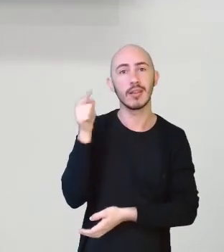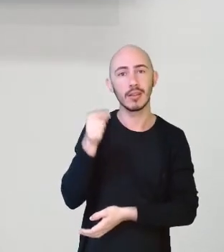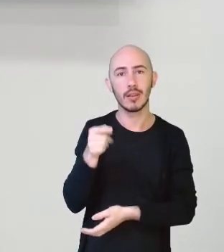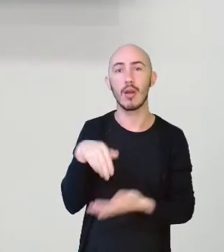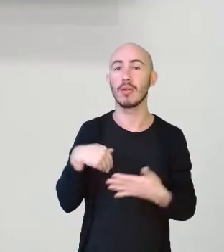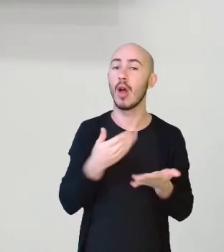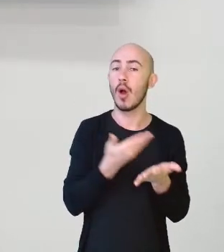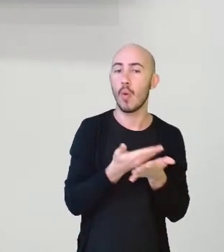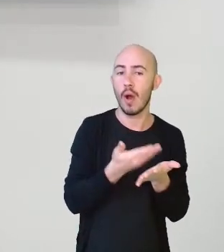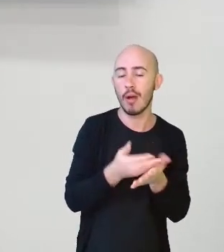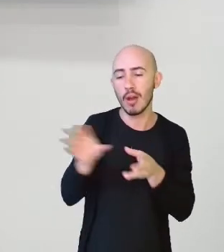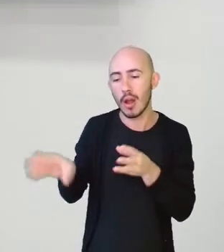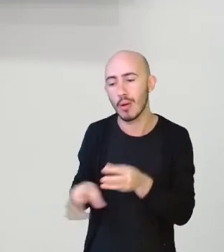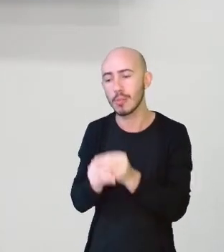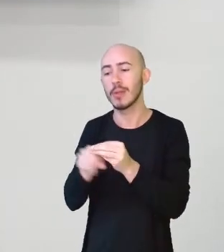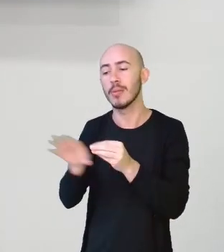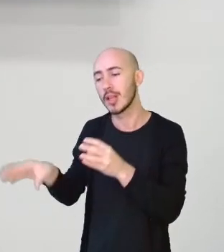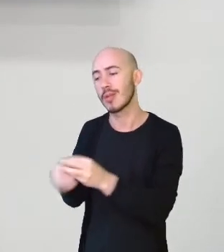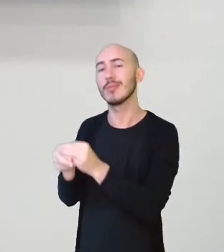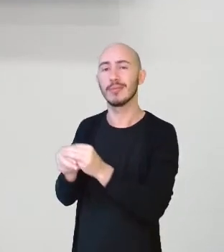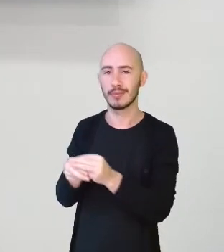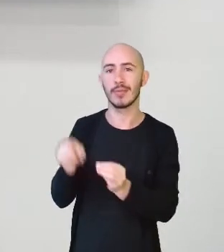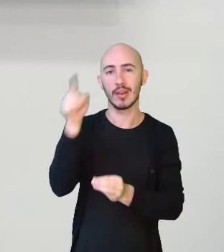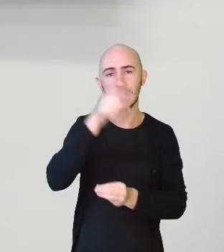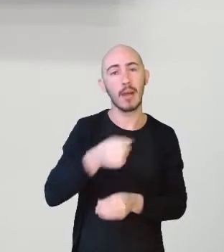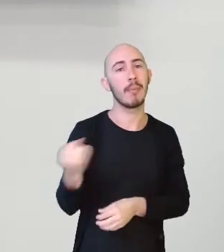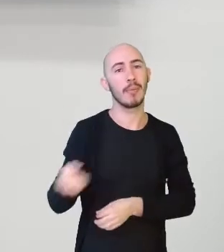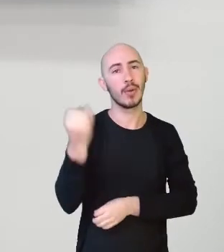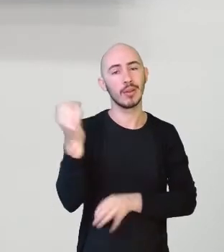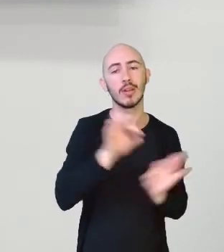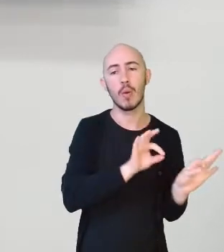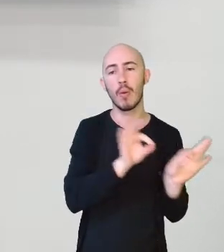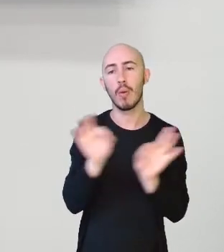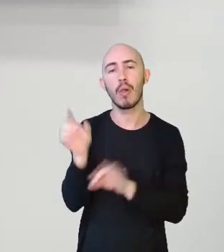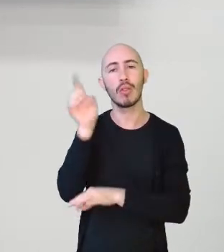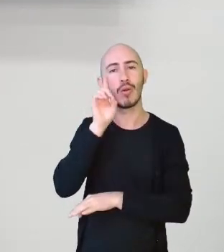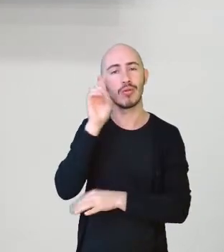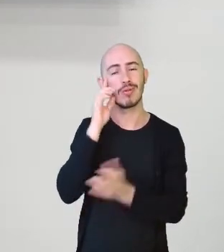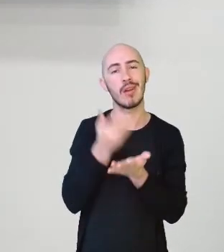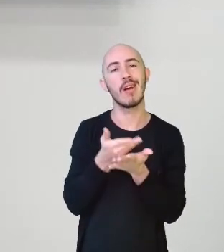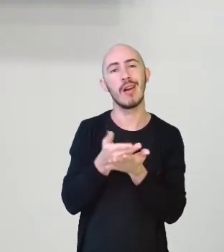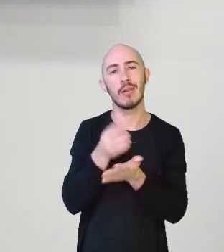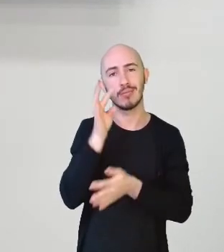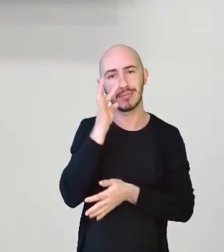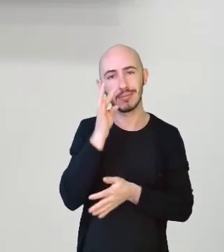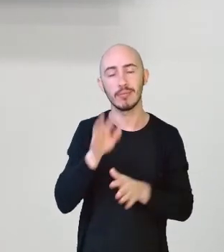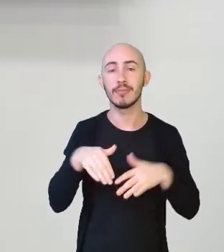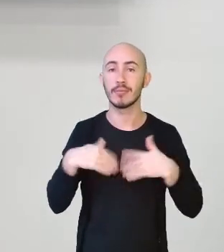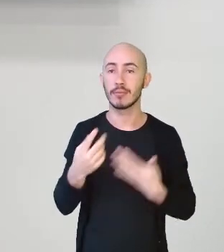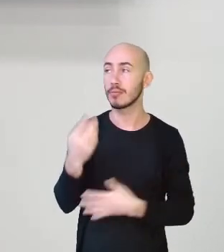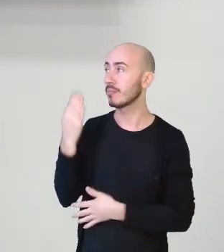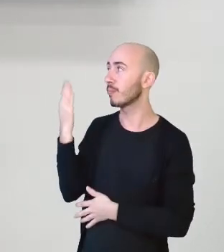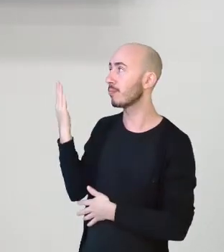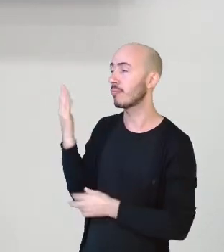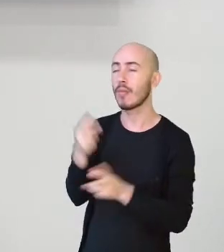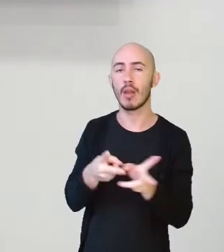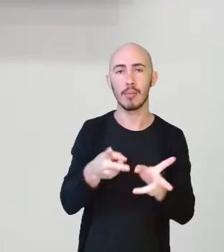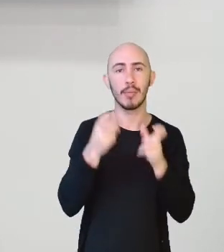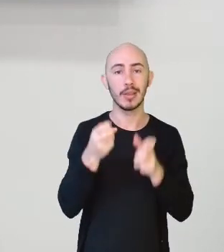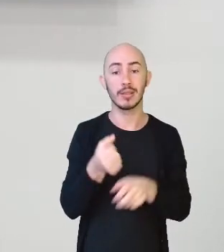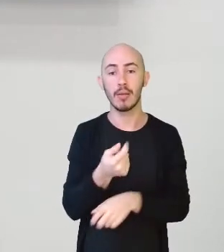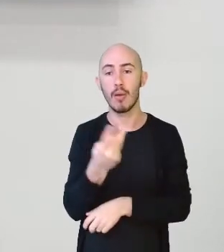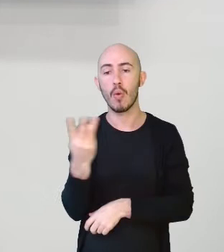uma aula complementa a outra. Então, observando esse gráfico, você pode perceber a quantidade de